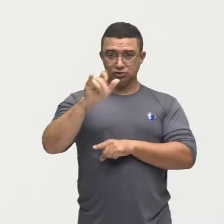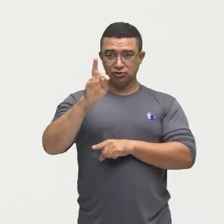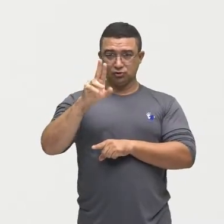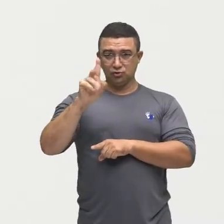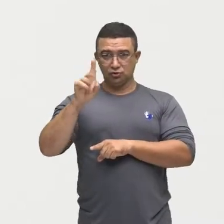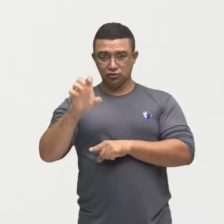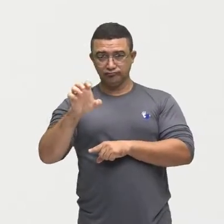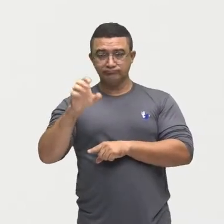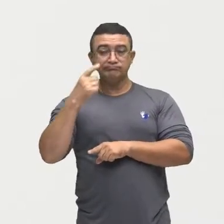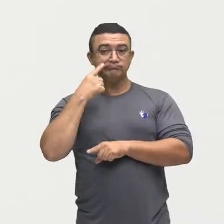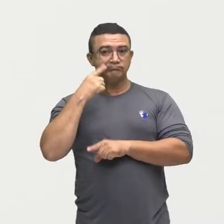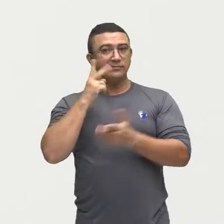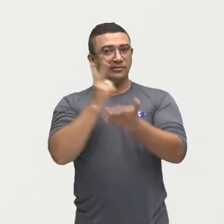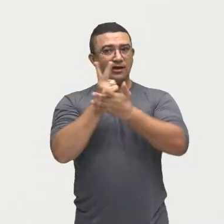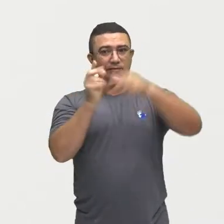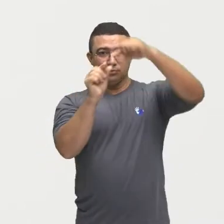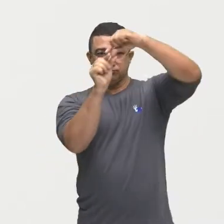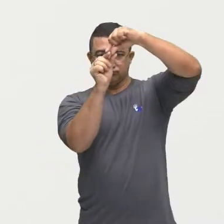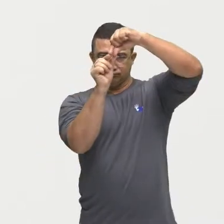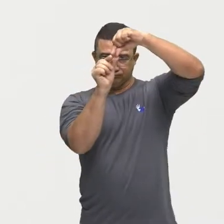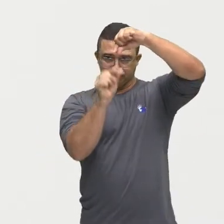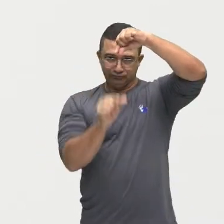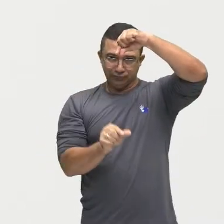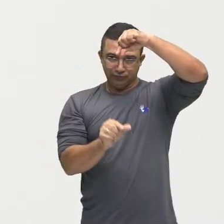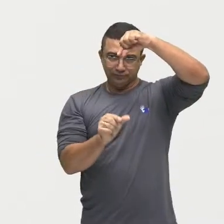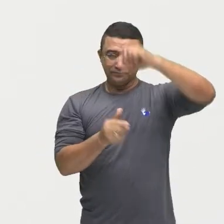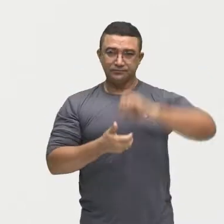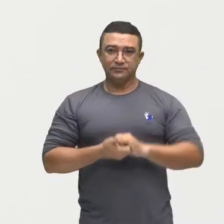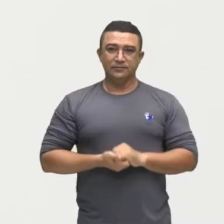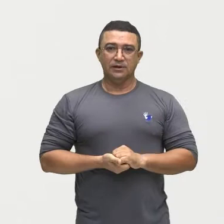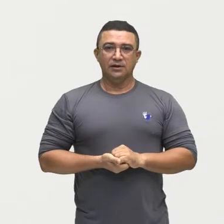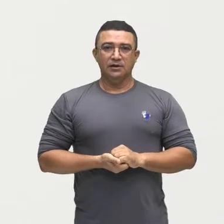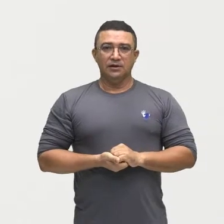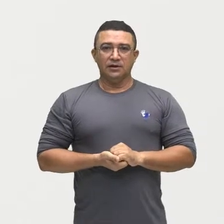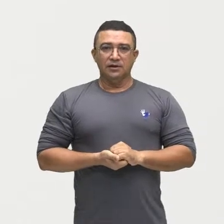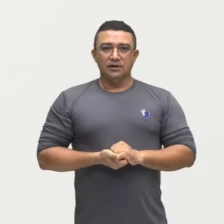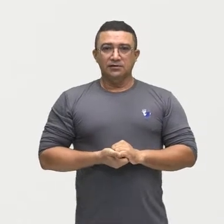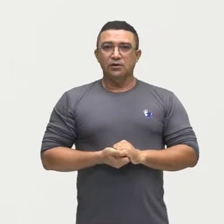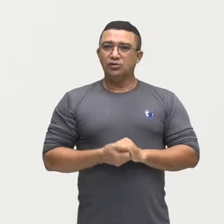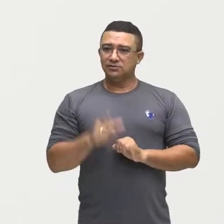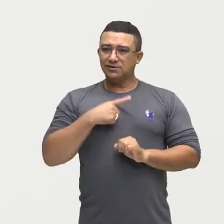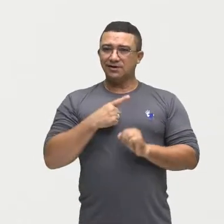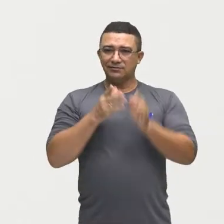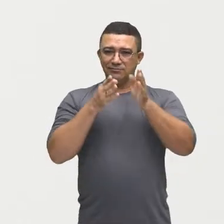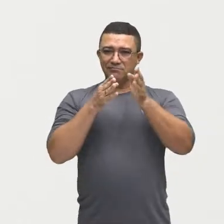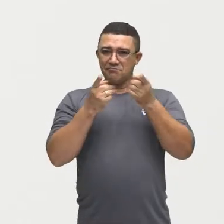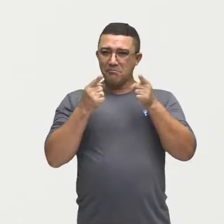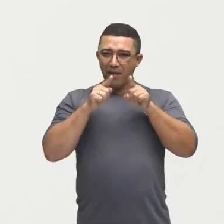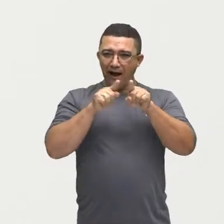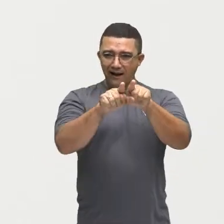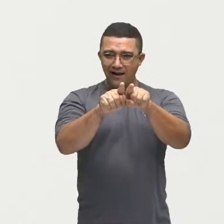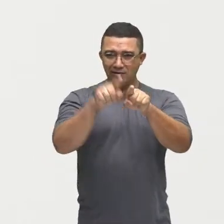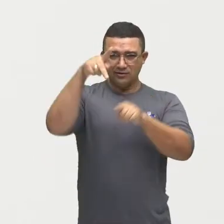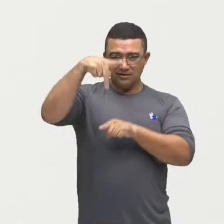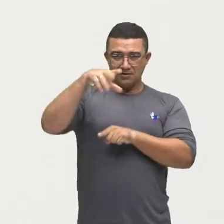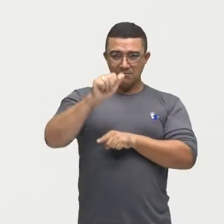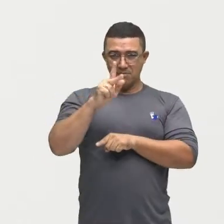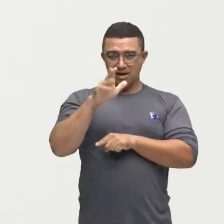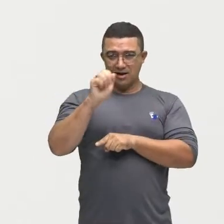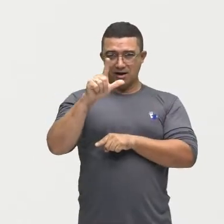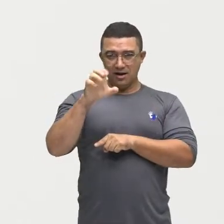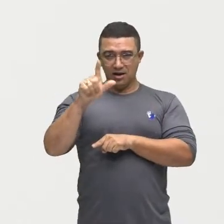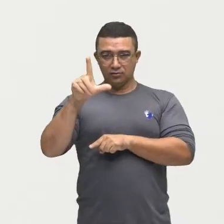sentido horizontal, tá bom? Então, nós temos aí os paralelos, que a partir deles a gente vai ter aqui